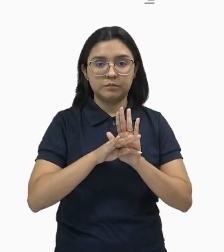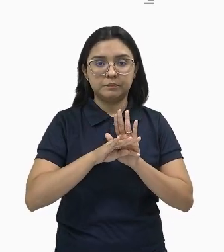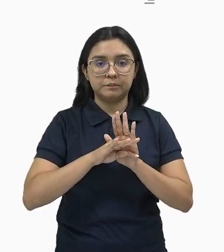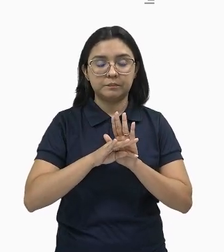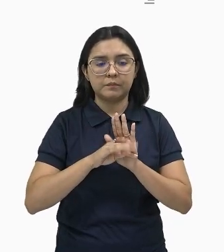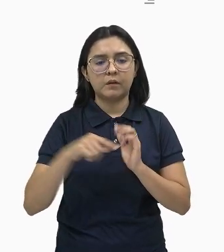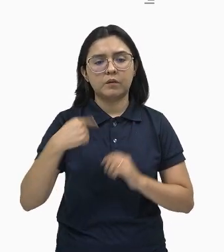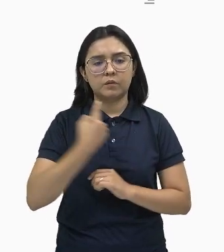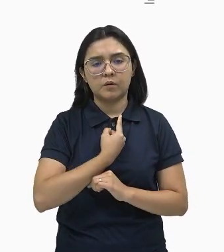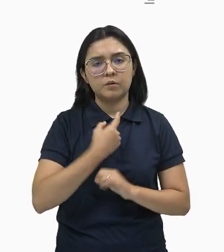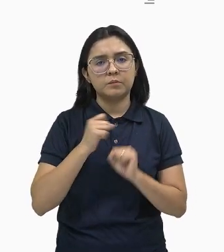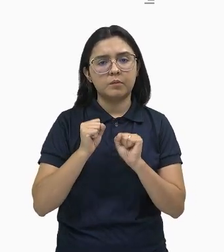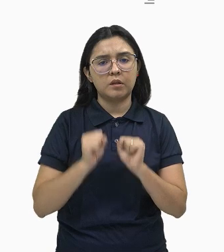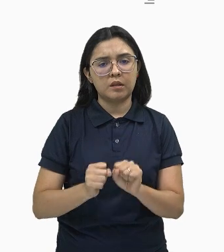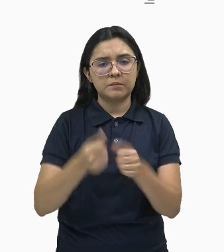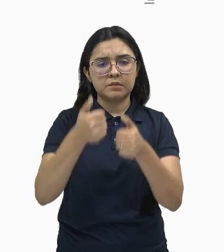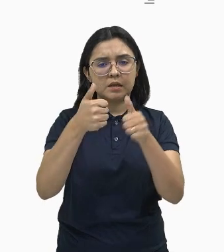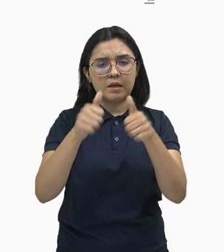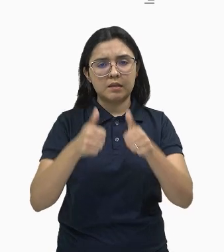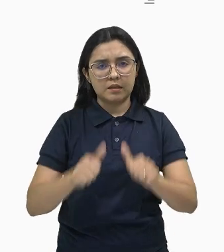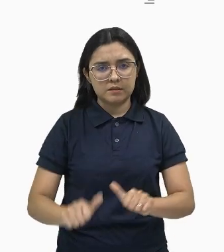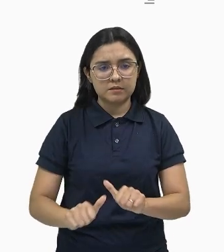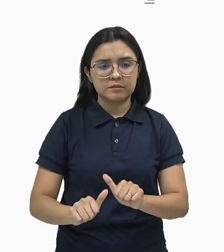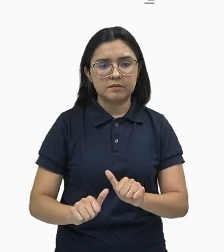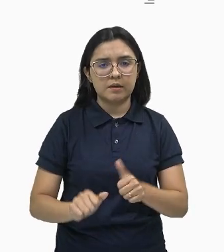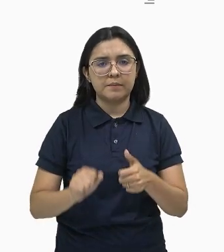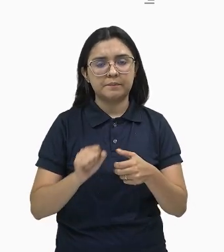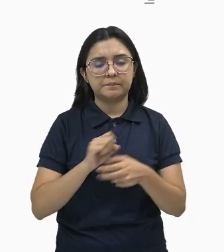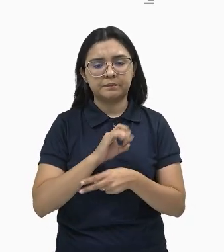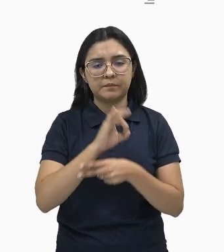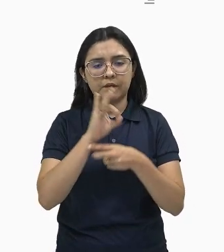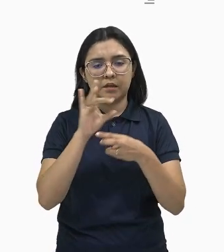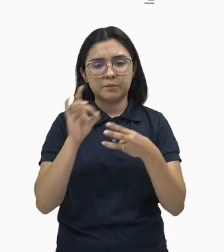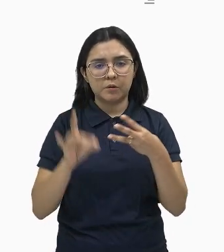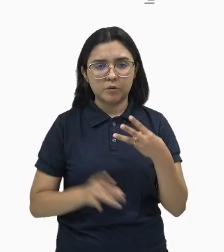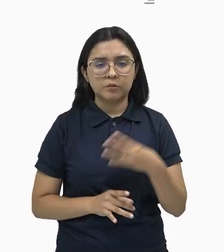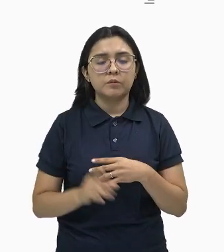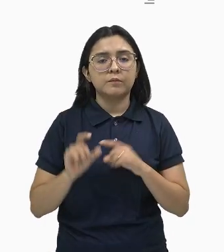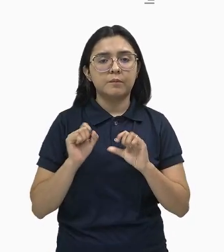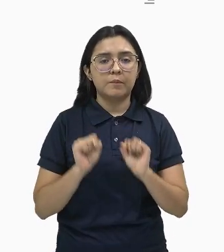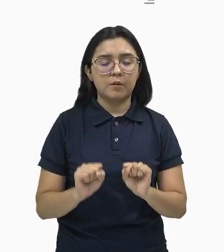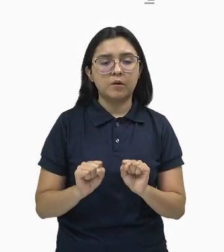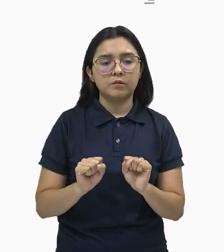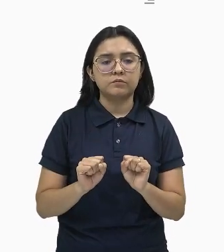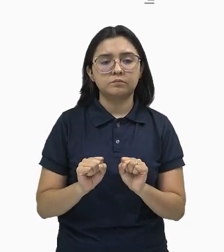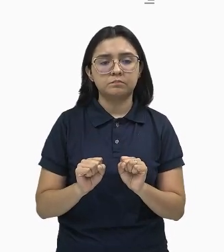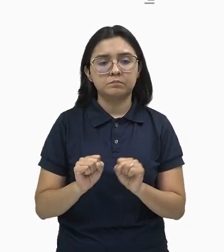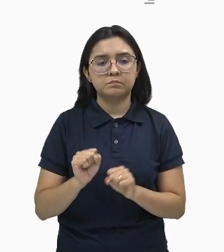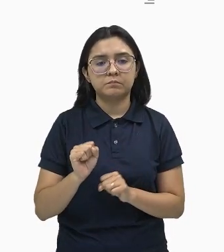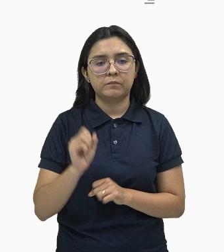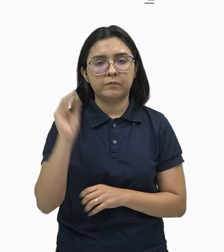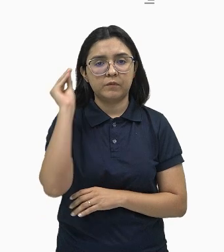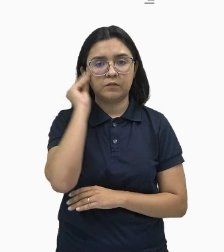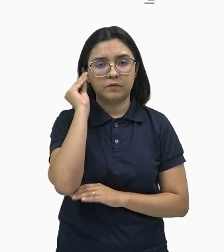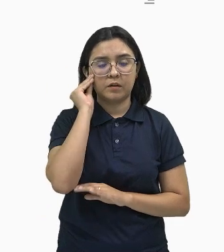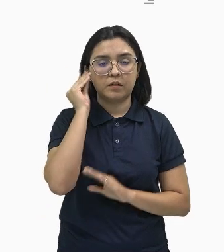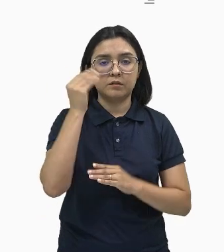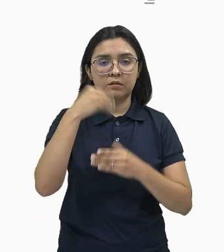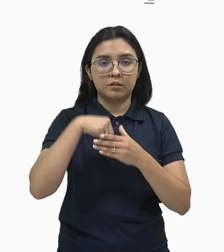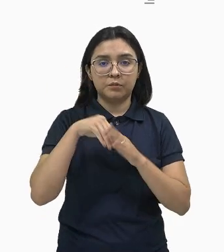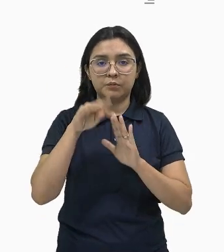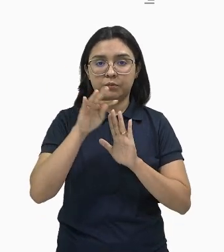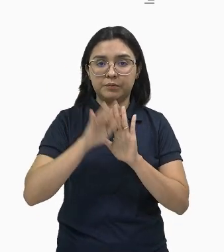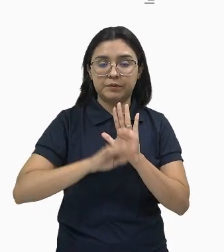possa analisar tudo aquilo que eu comentei com vocês, aqueles pontos para que vocês pudessem observar. Bom,